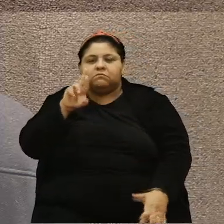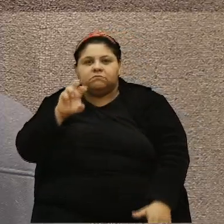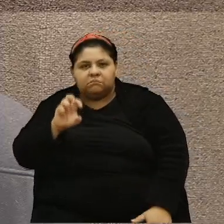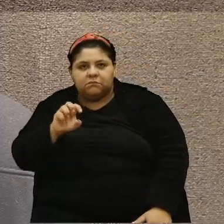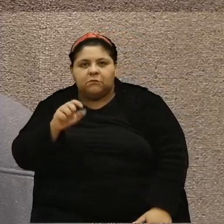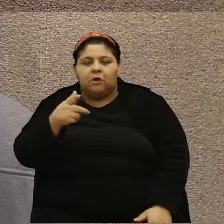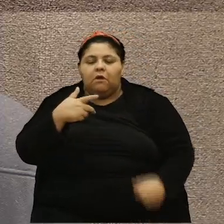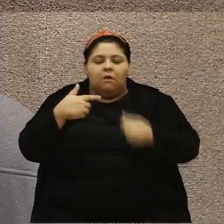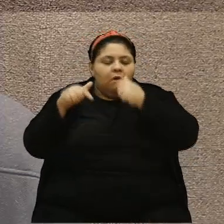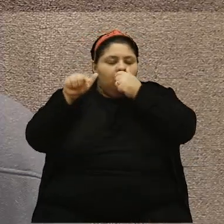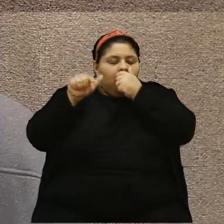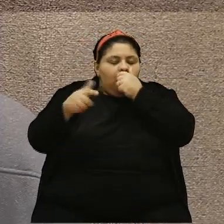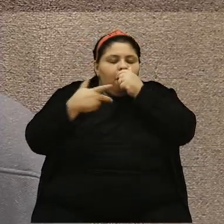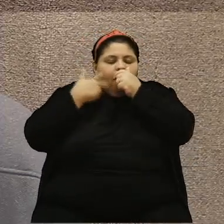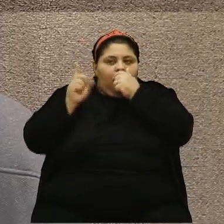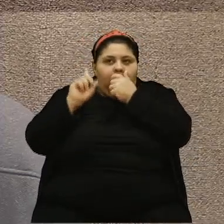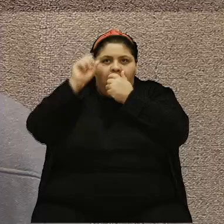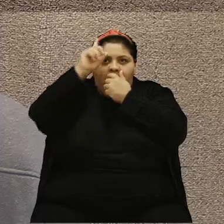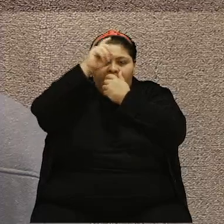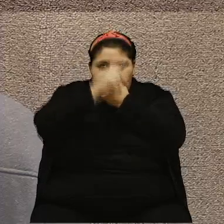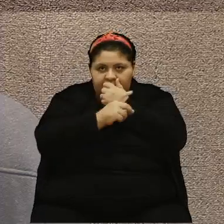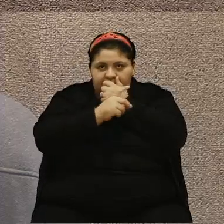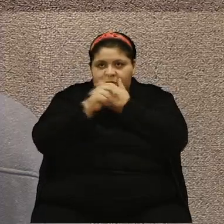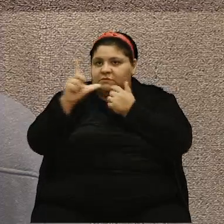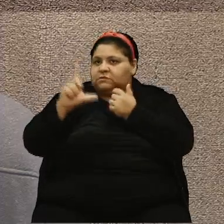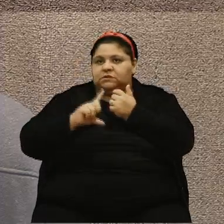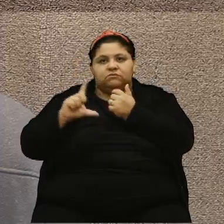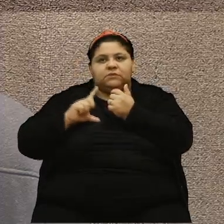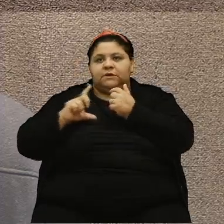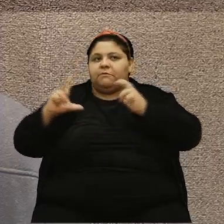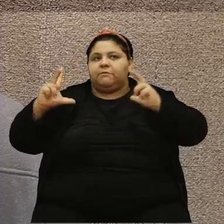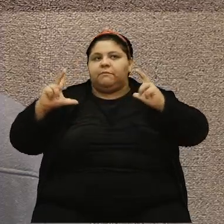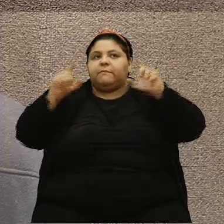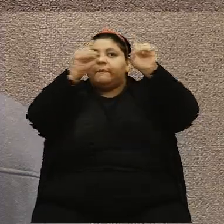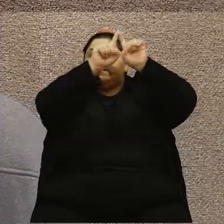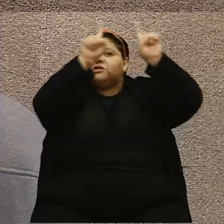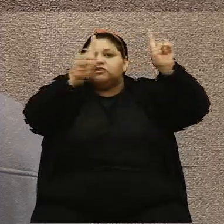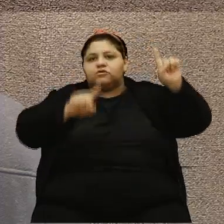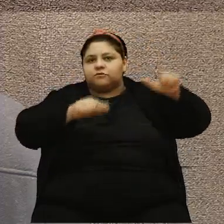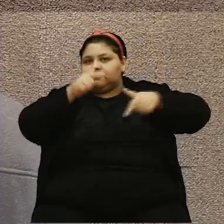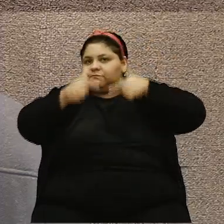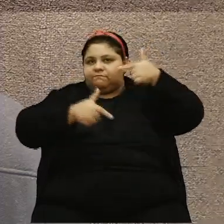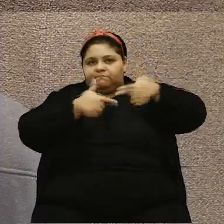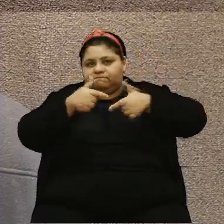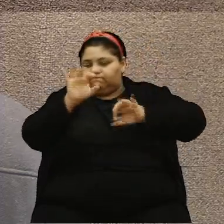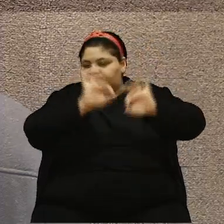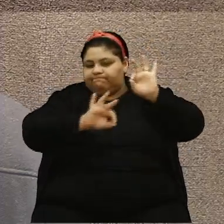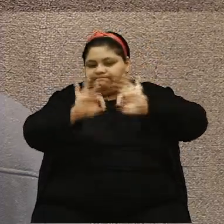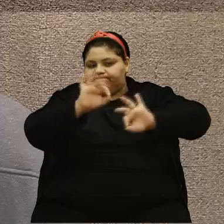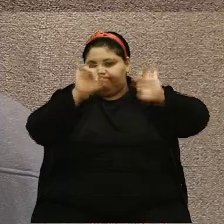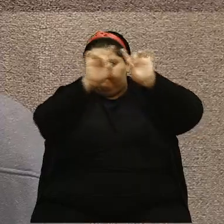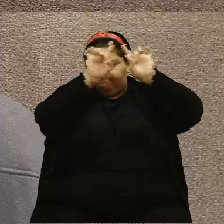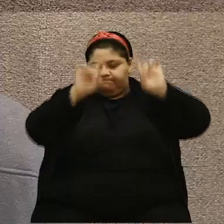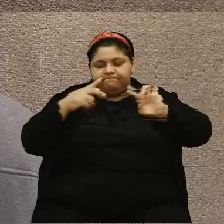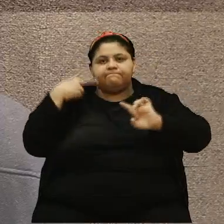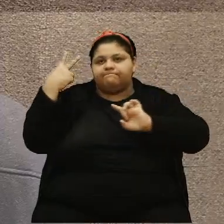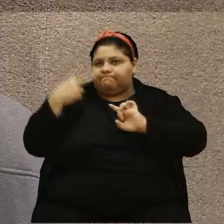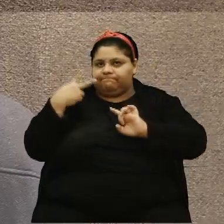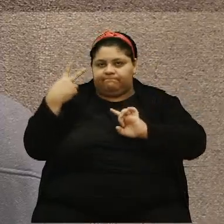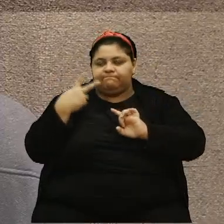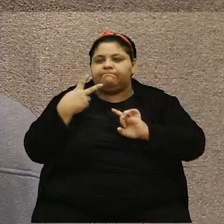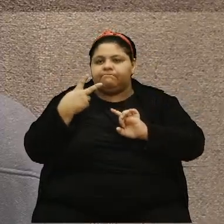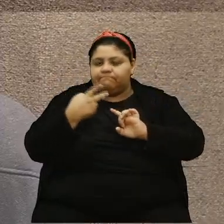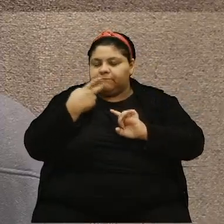ele me colocava as dificuldades, de fato, não tem pessoal. Não estão montadas as equipes ainda, o vereador foi muito